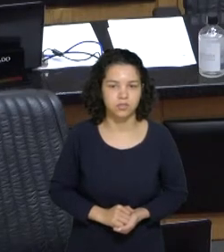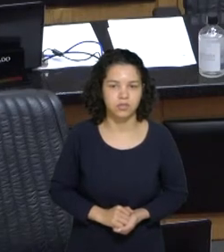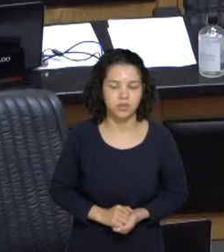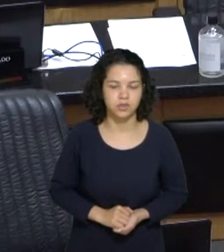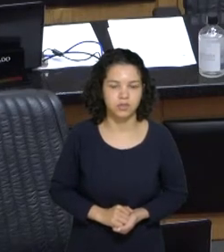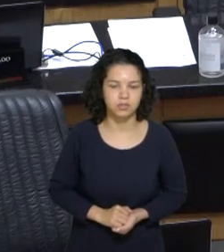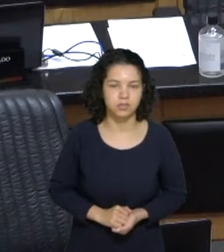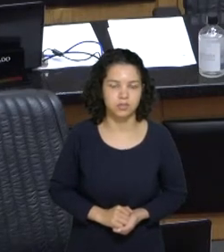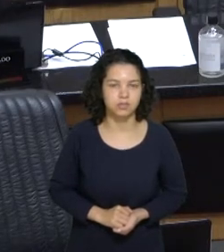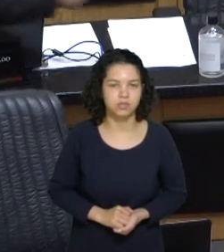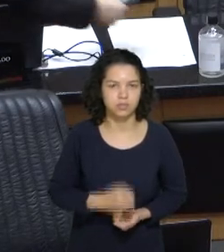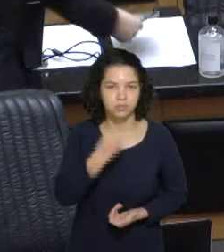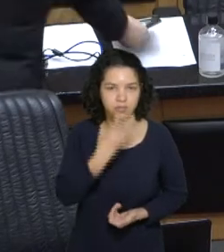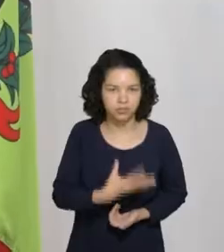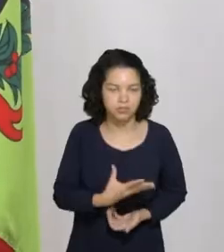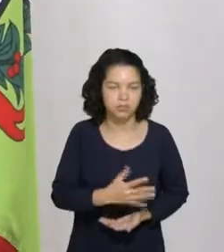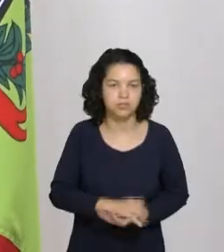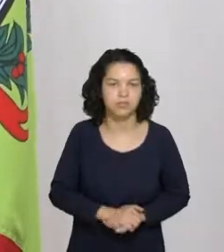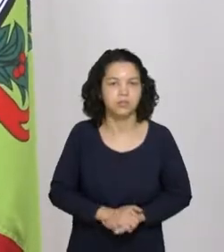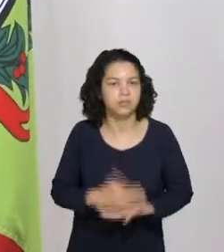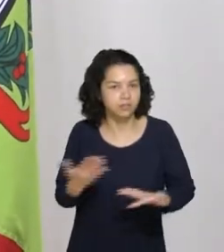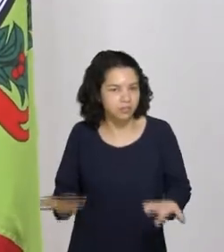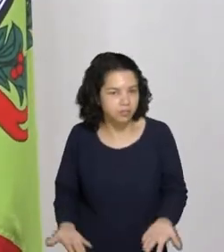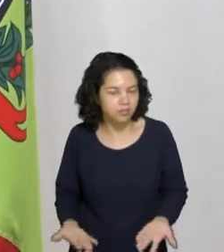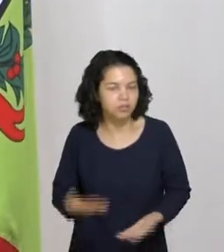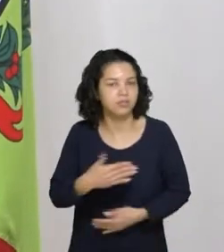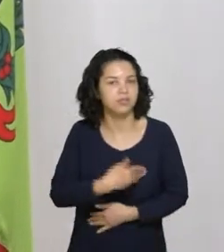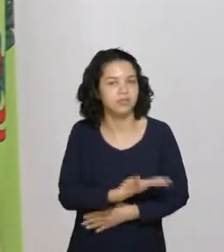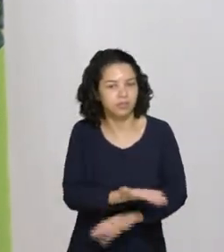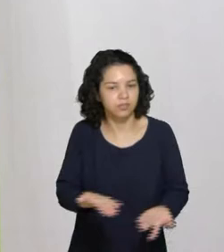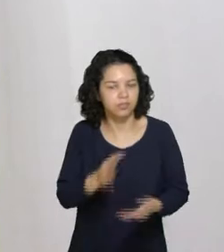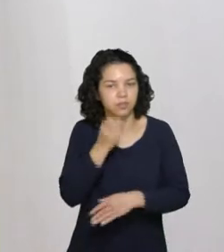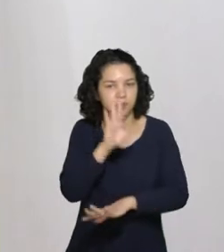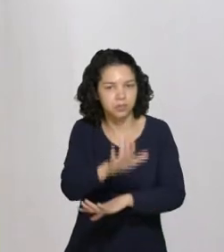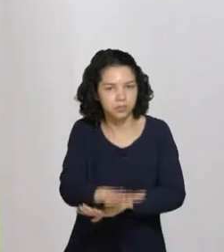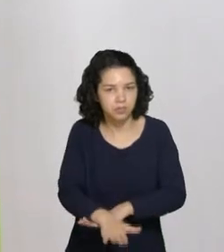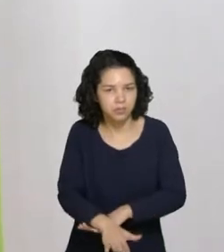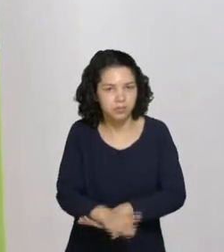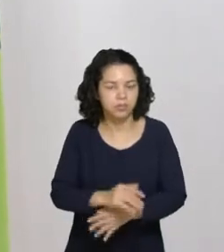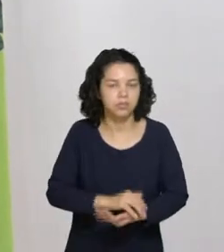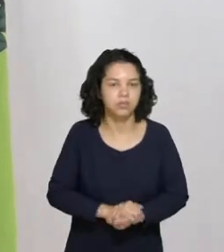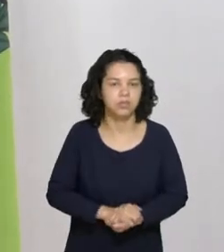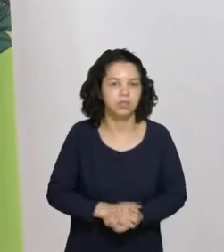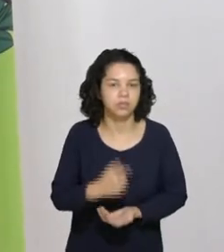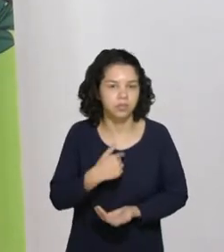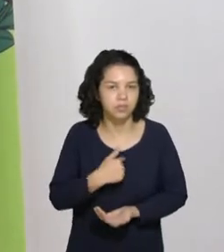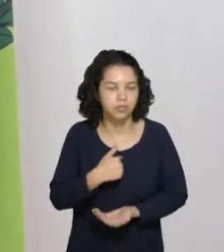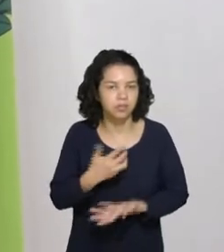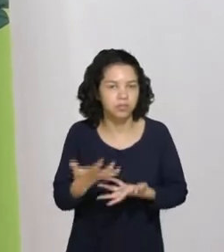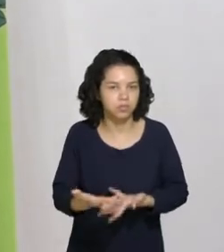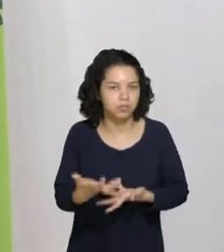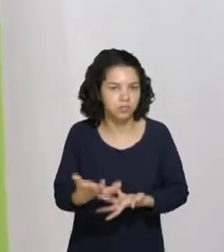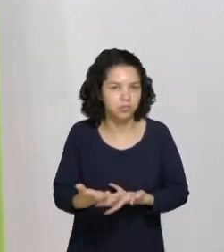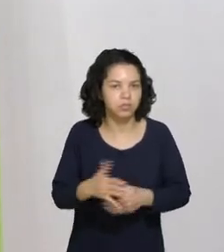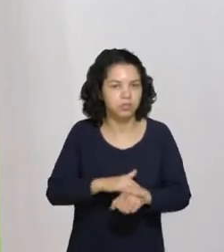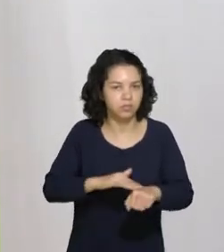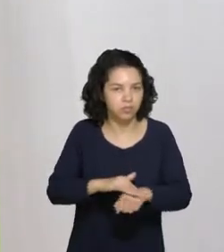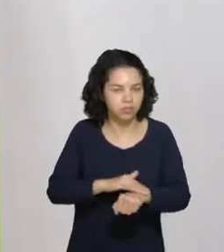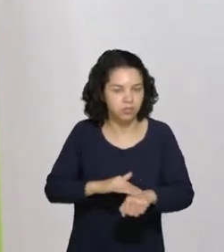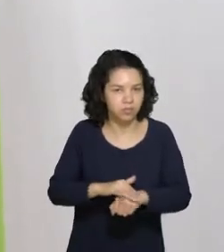Já. Tá bom? Boa tarde, senhores. Eu só queria